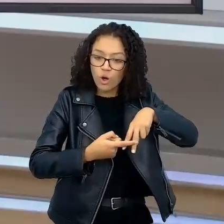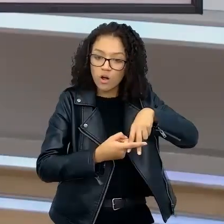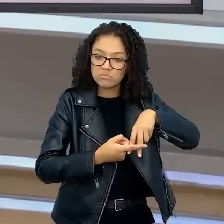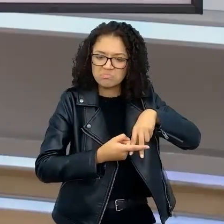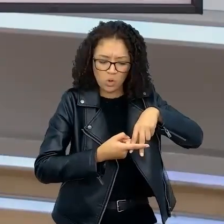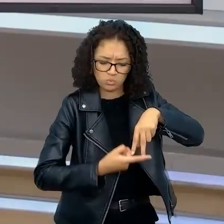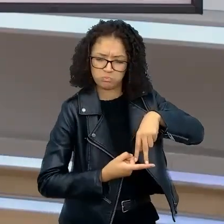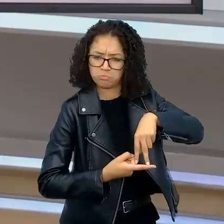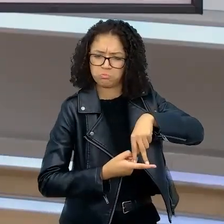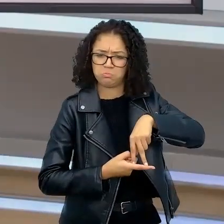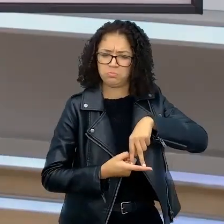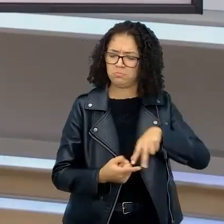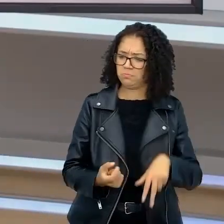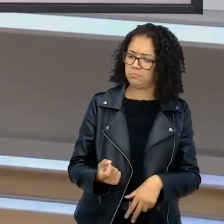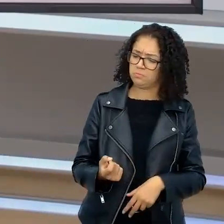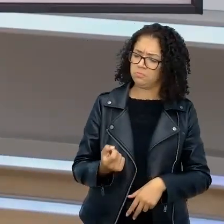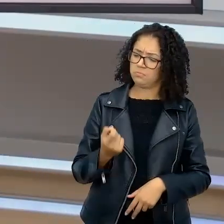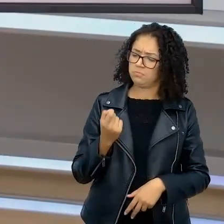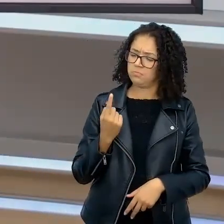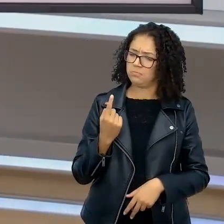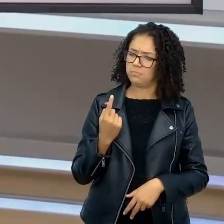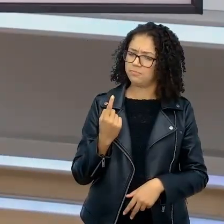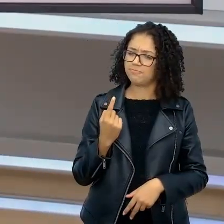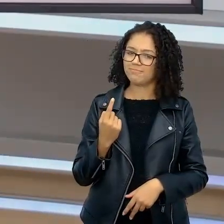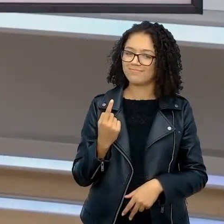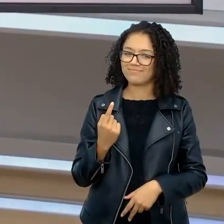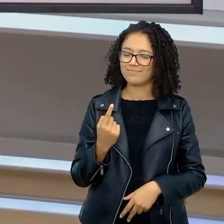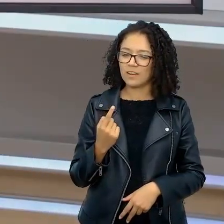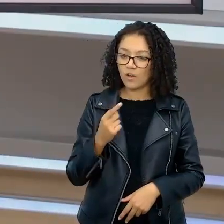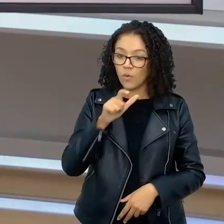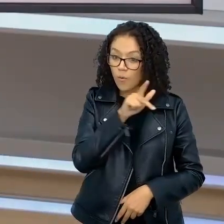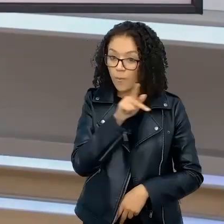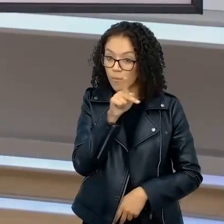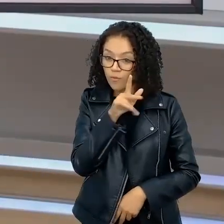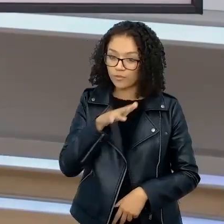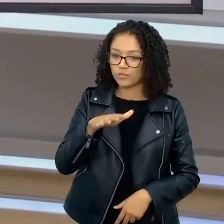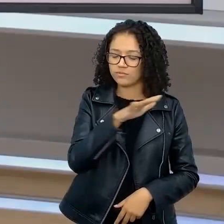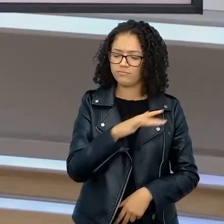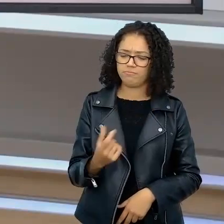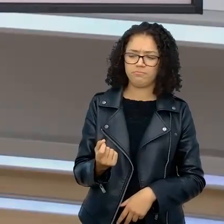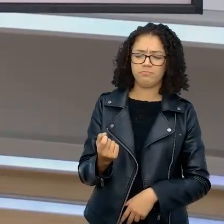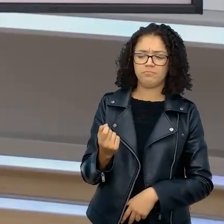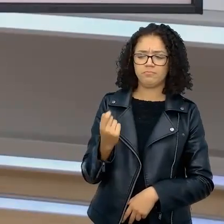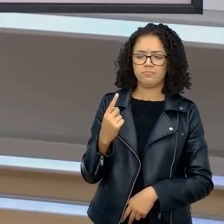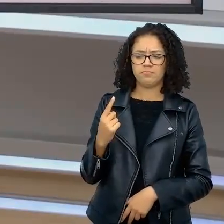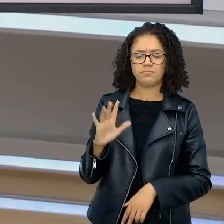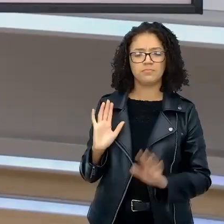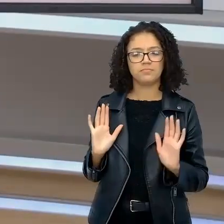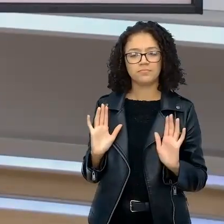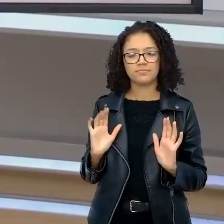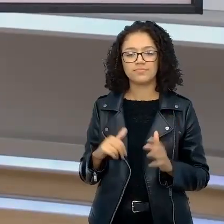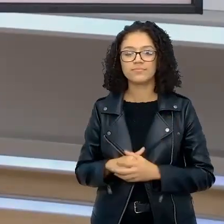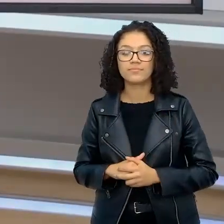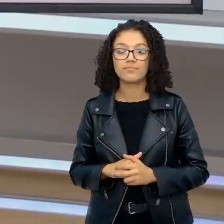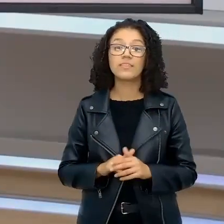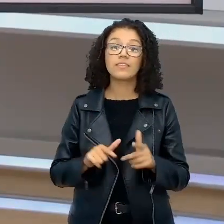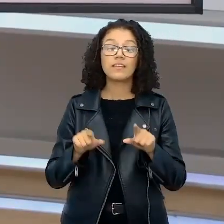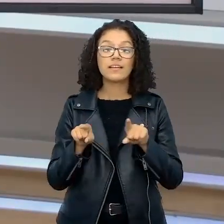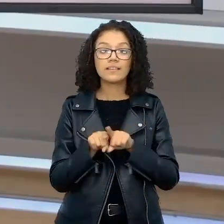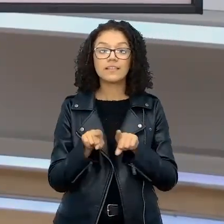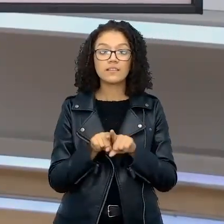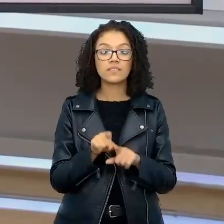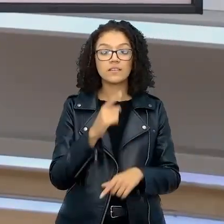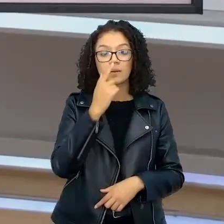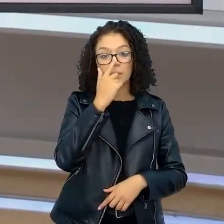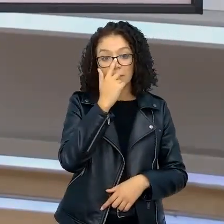Então isso, por exemplo, já é um sinal de que alguma coisa estranha vem acontecendo aí na vida dessa criança. Além disso, a